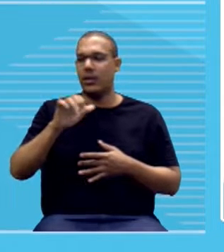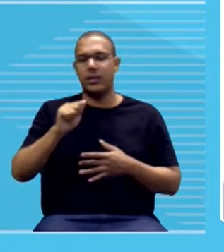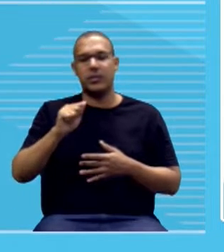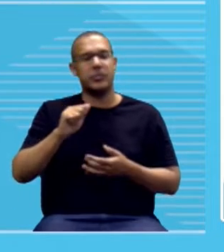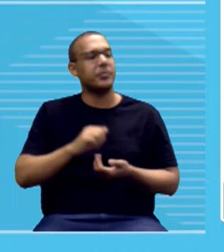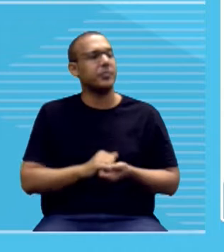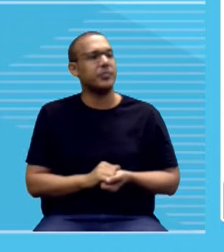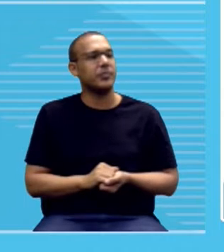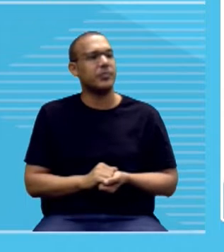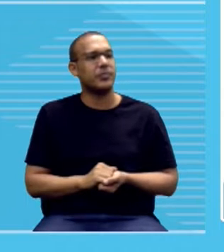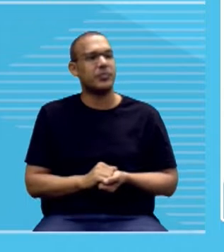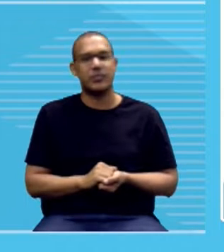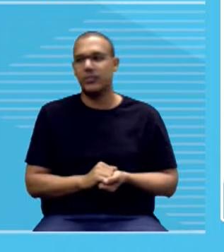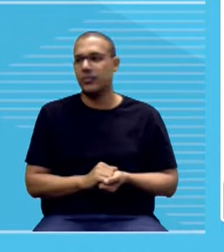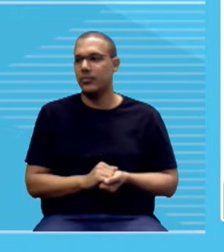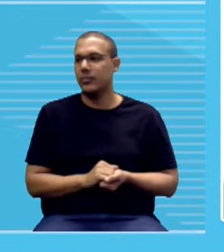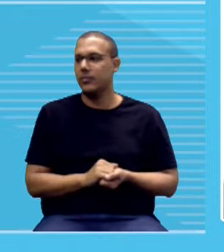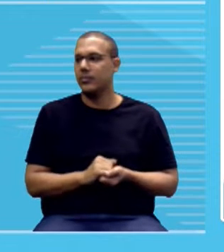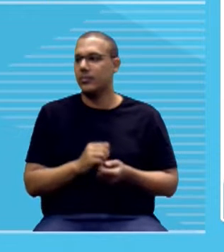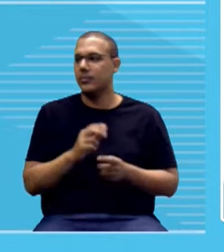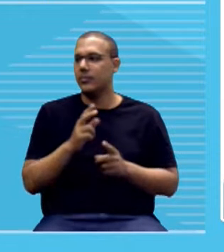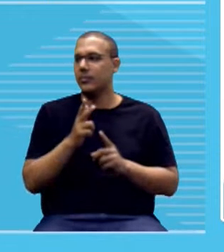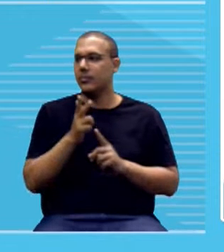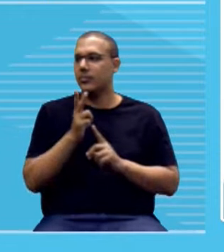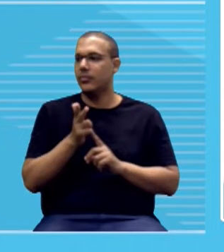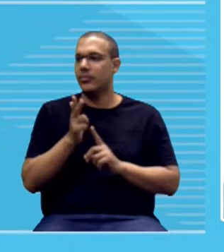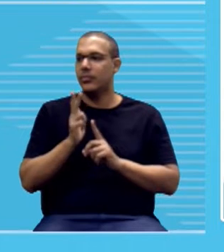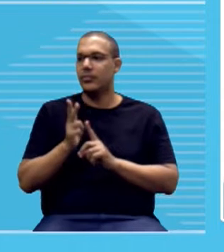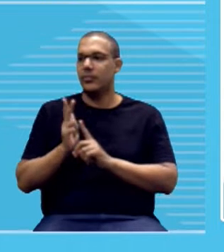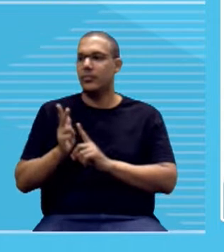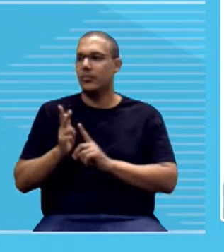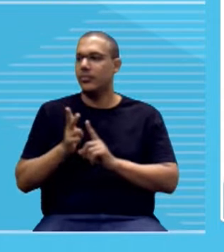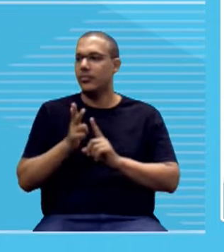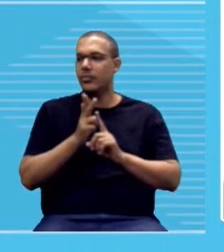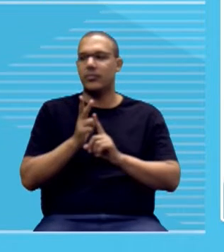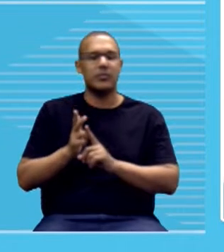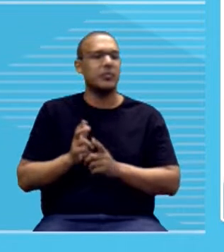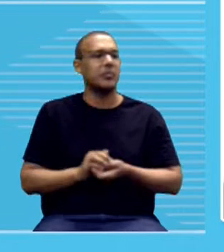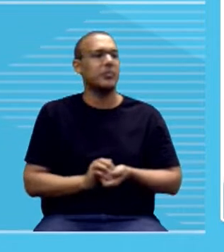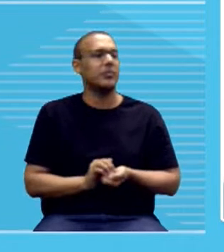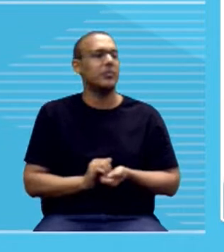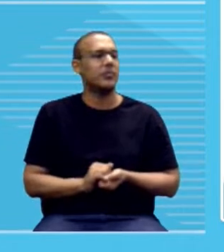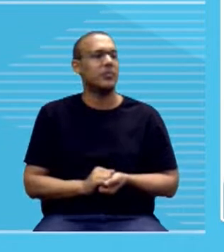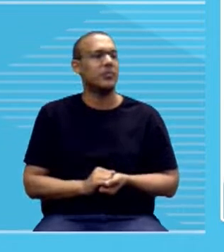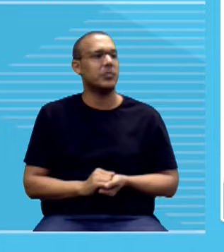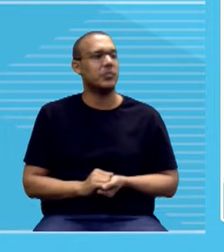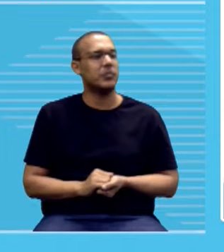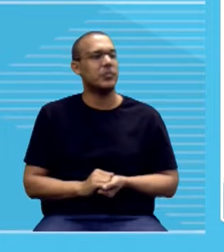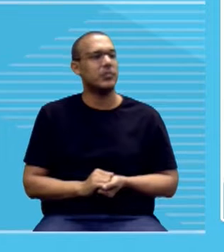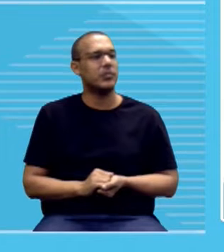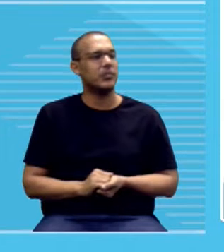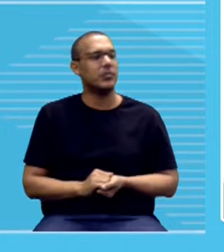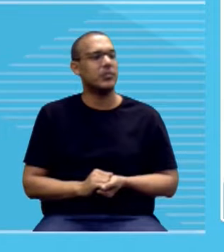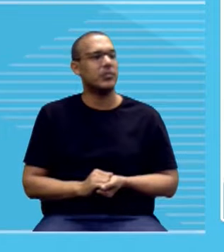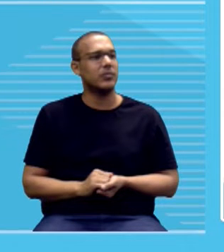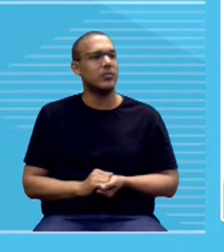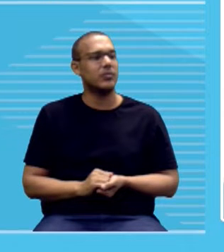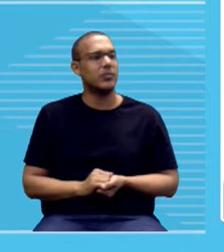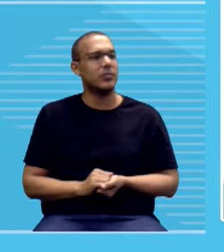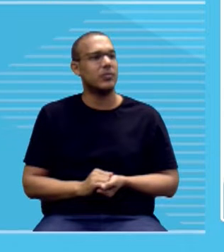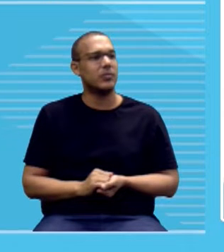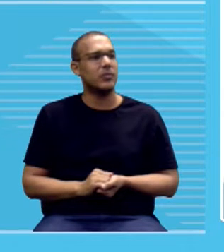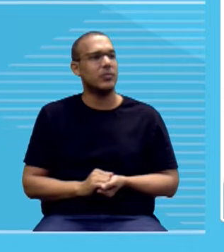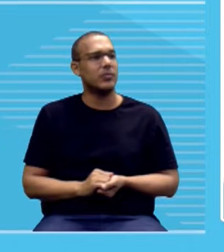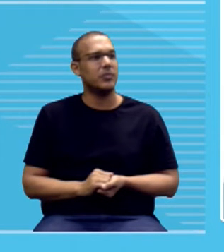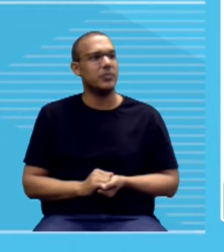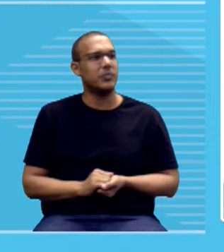chamada energia dos ventos corresponde atualmente a 7% de toda a energia elétrica utilizada no Brasil. Olha aí,